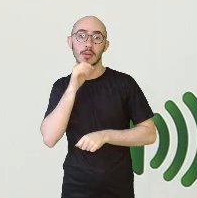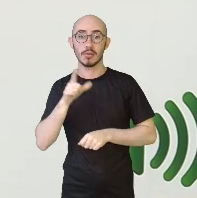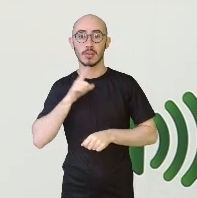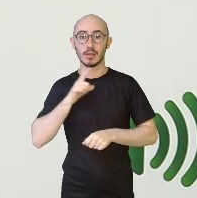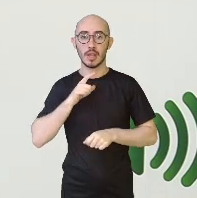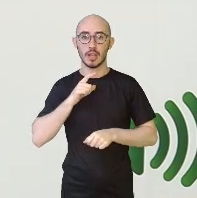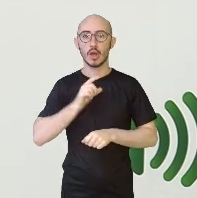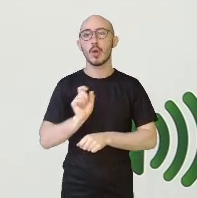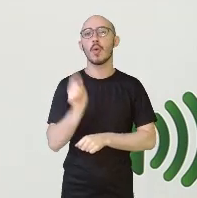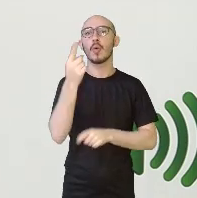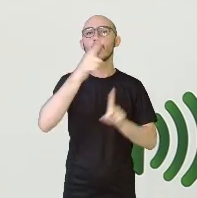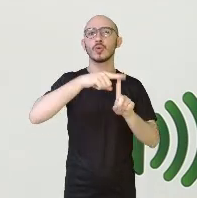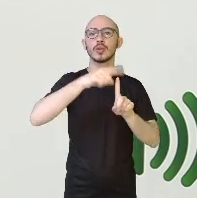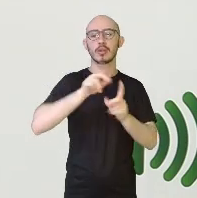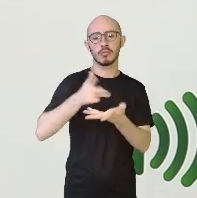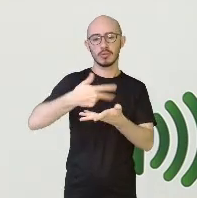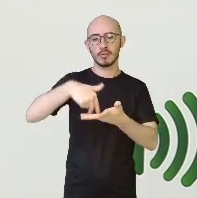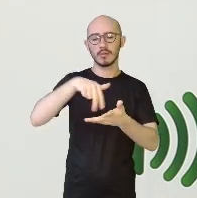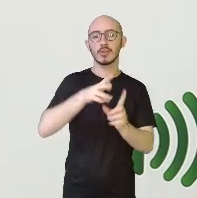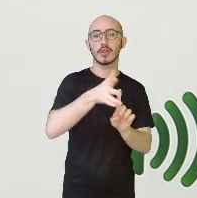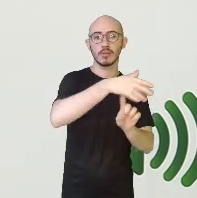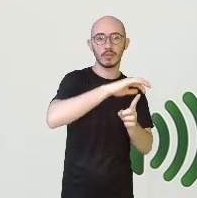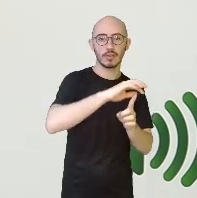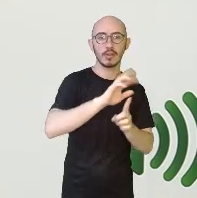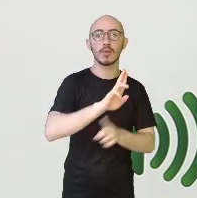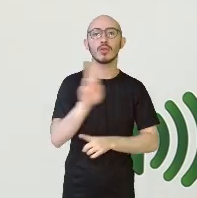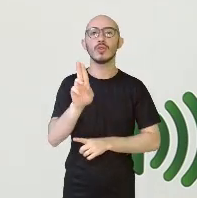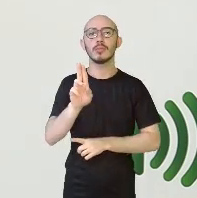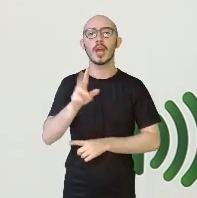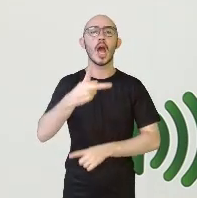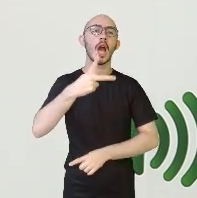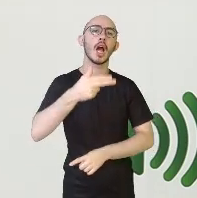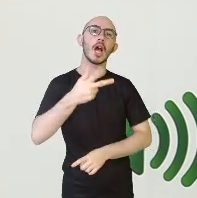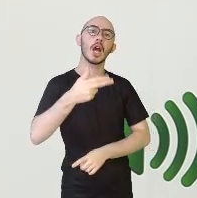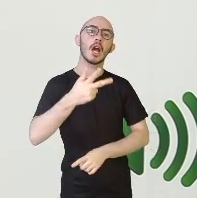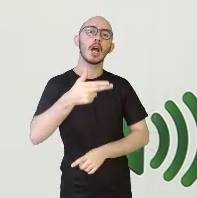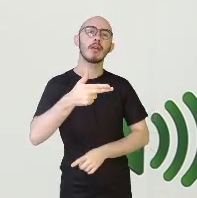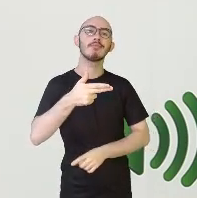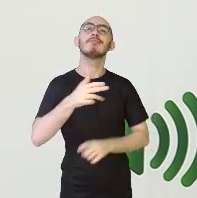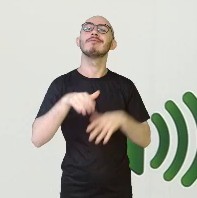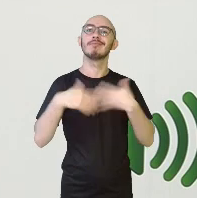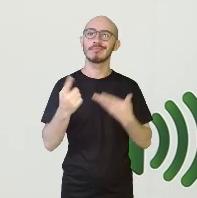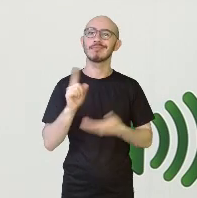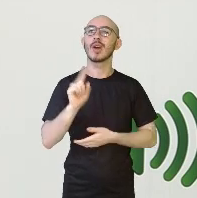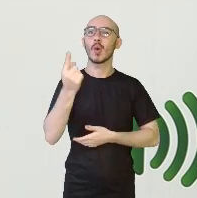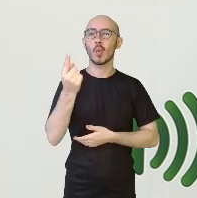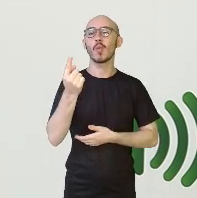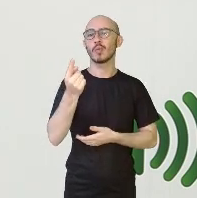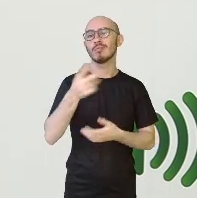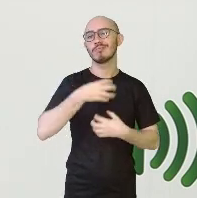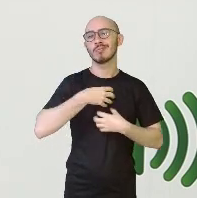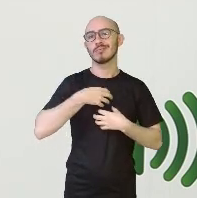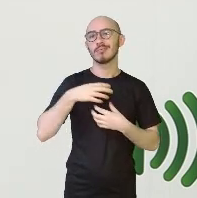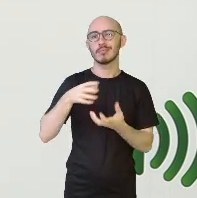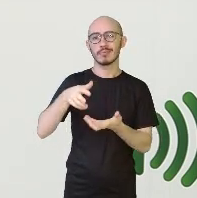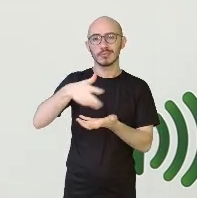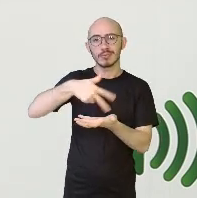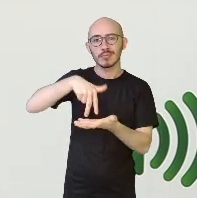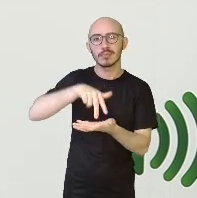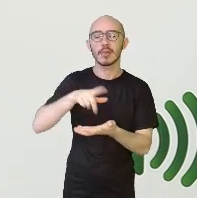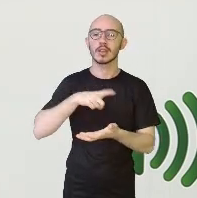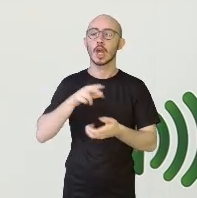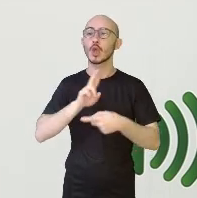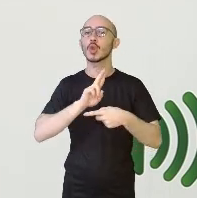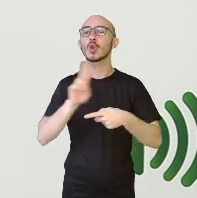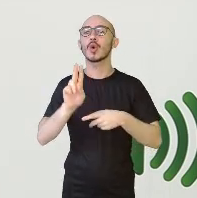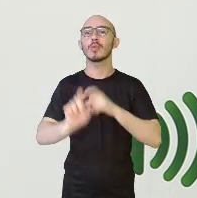frevo? Pois é, tesoura é um dos passos do frevo. E existem nomes